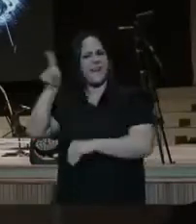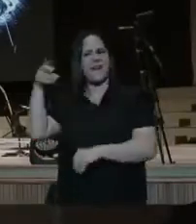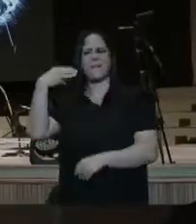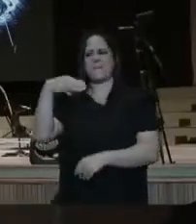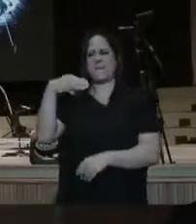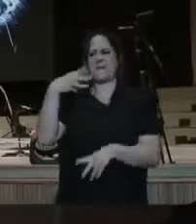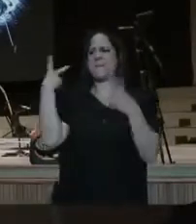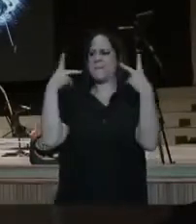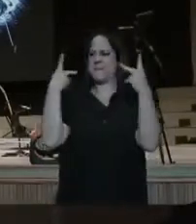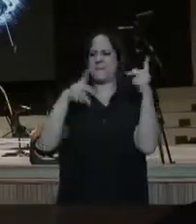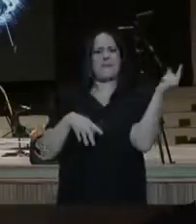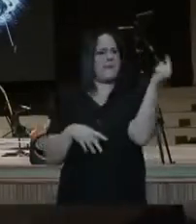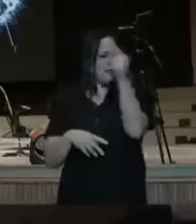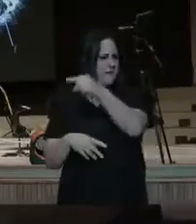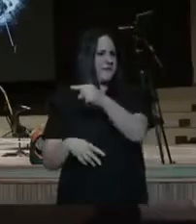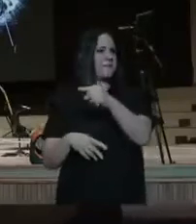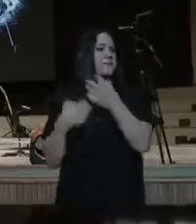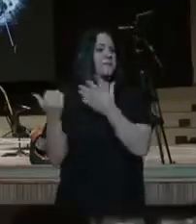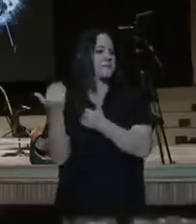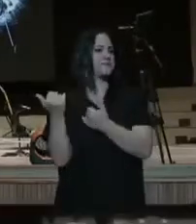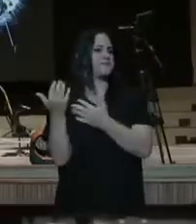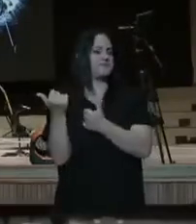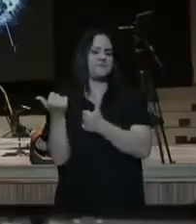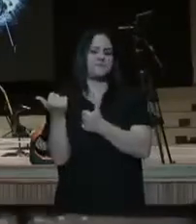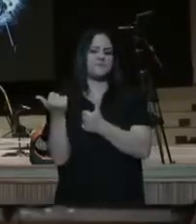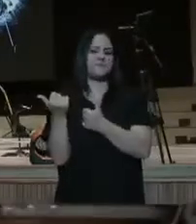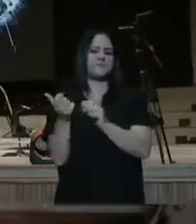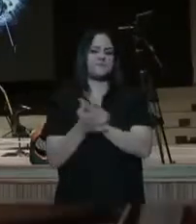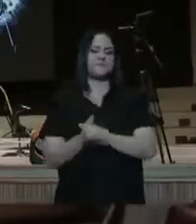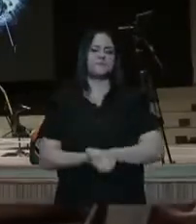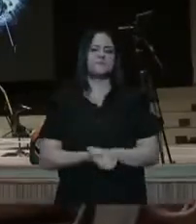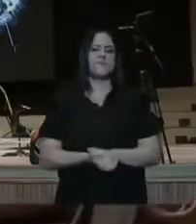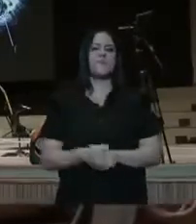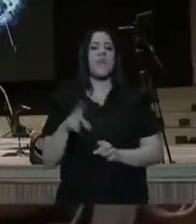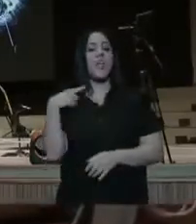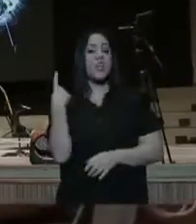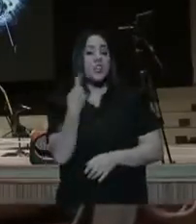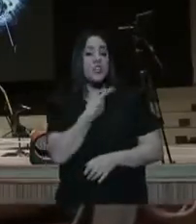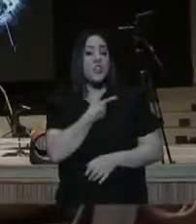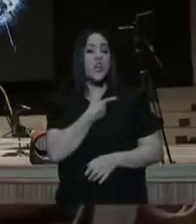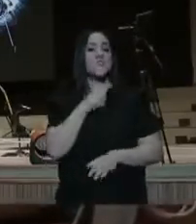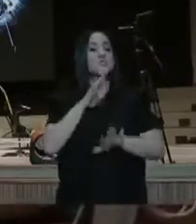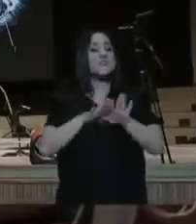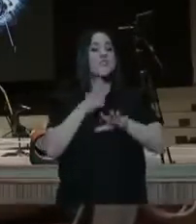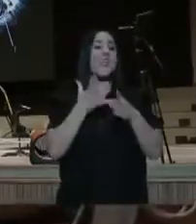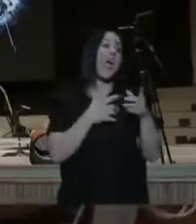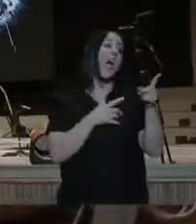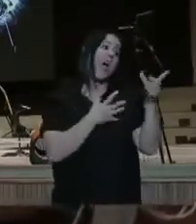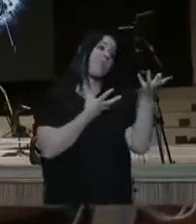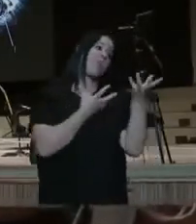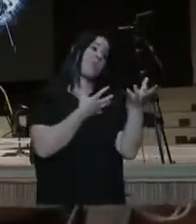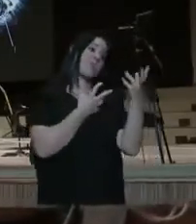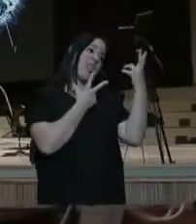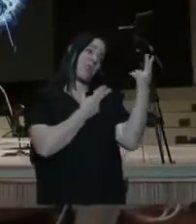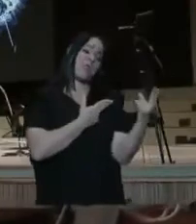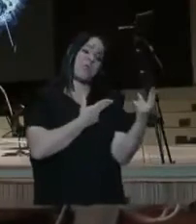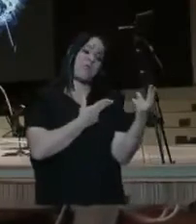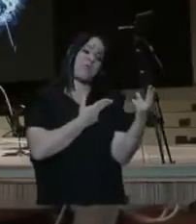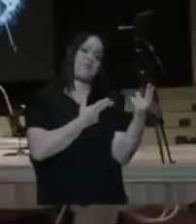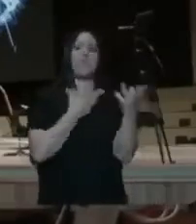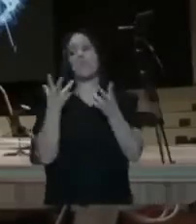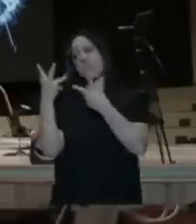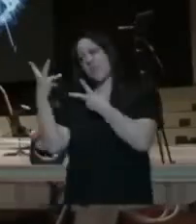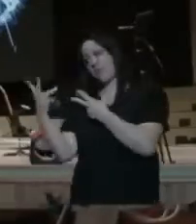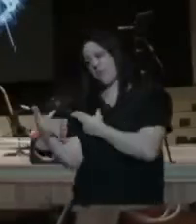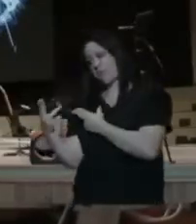para empregá la para os nossos jovens a gente se pega às vezes querendo ser o outro quem nunca a